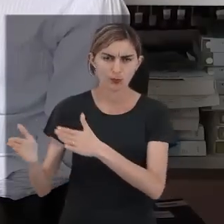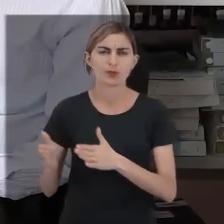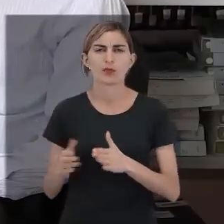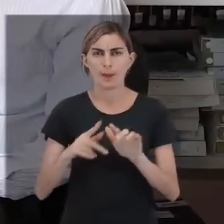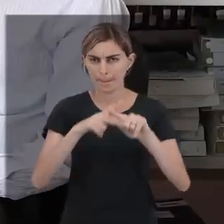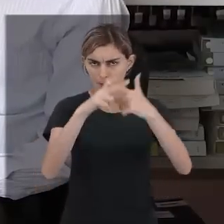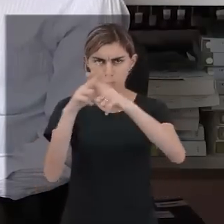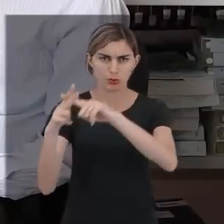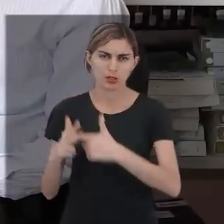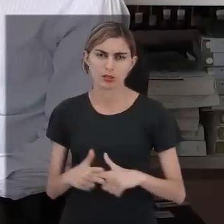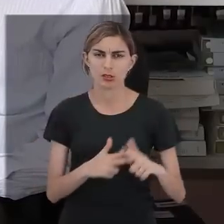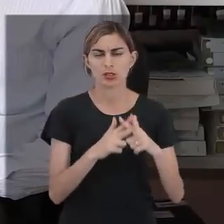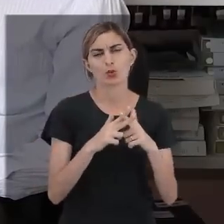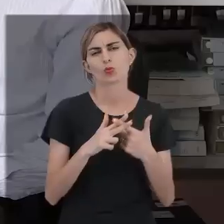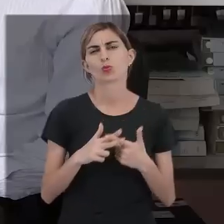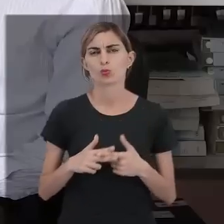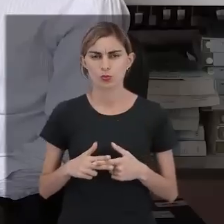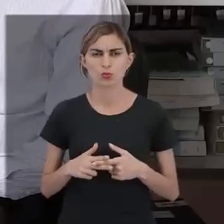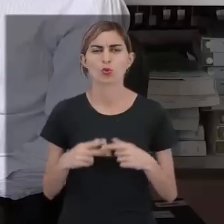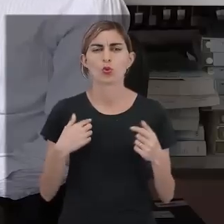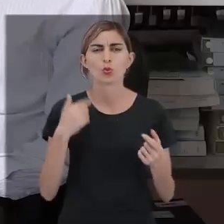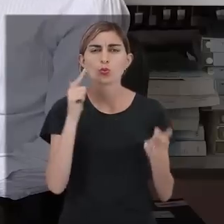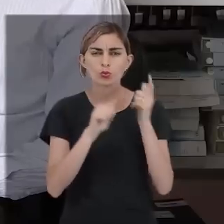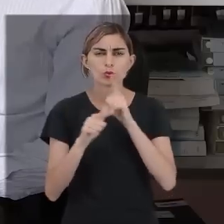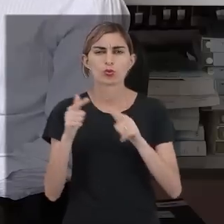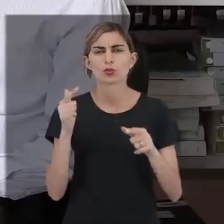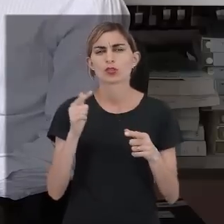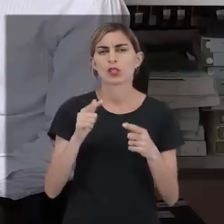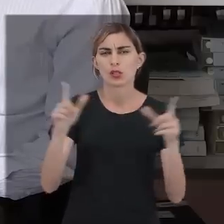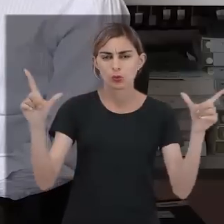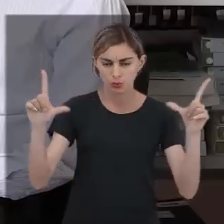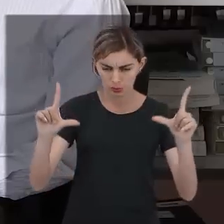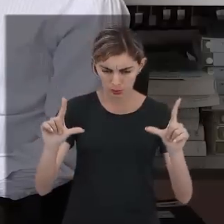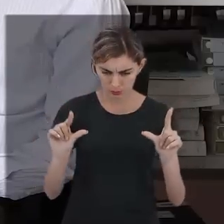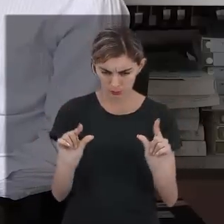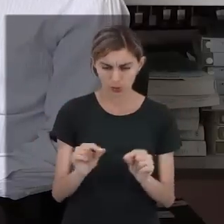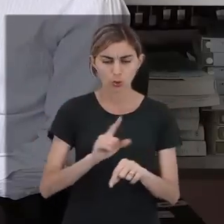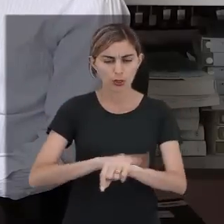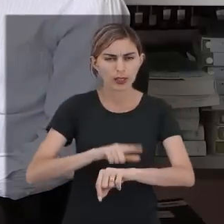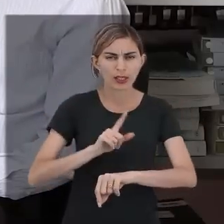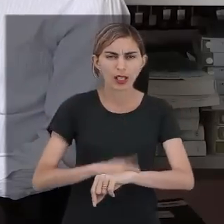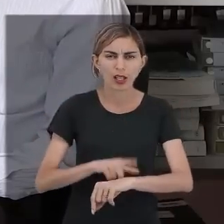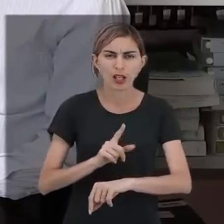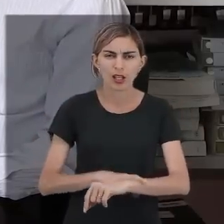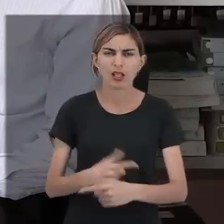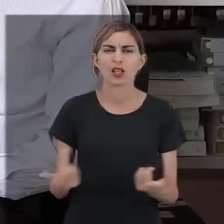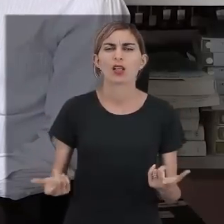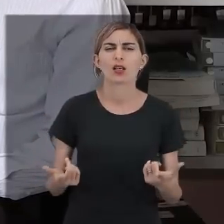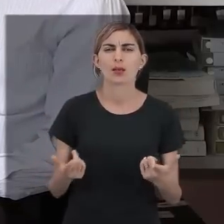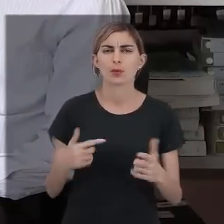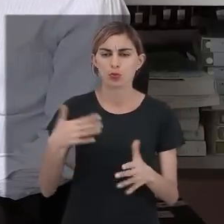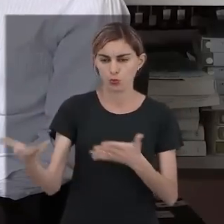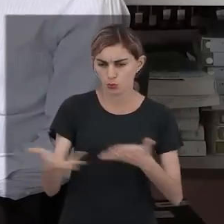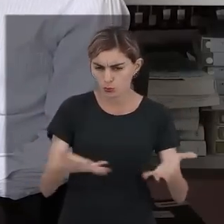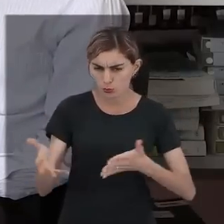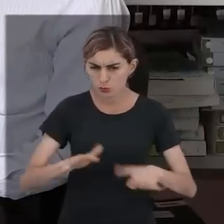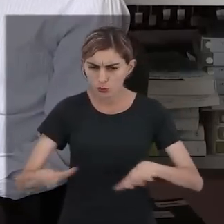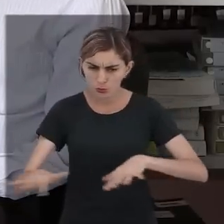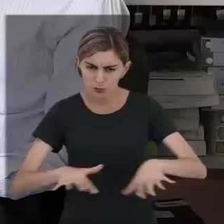manutenção, tá? Que já com isso nós conseguimos o quê? Reduzir o tempo, sermos mais